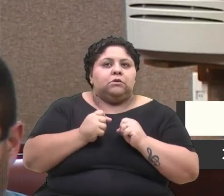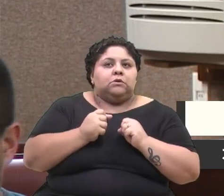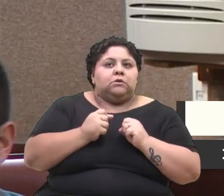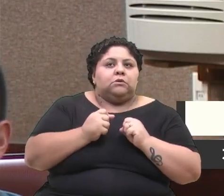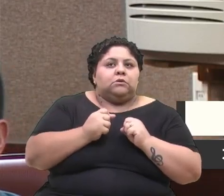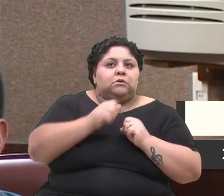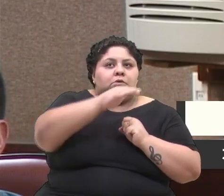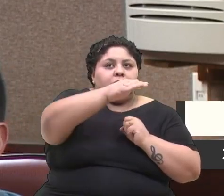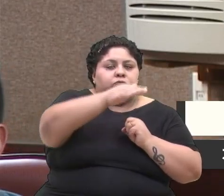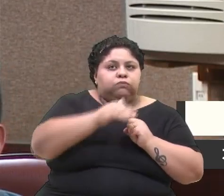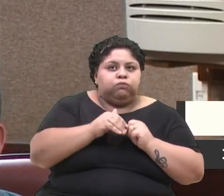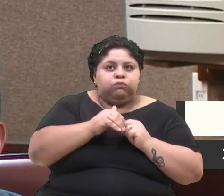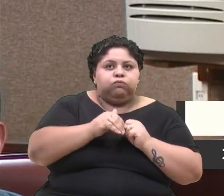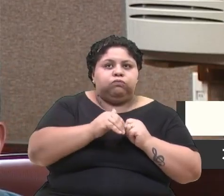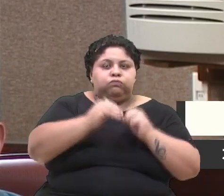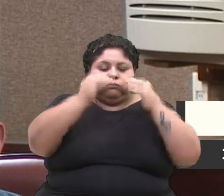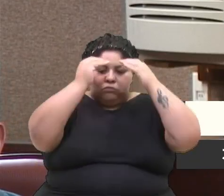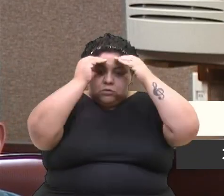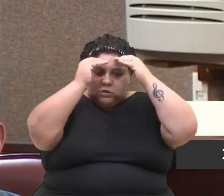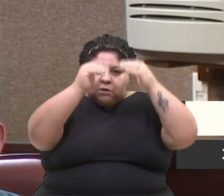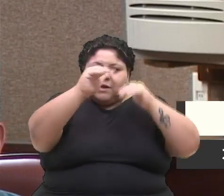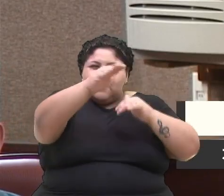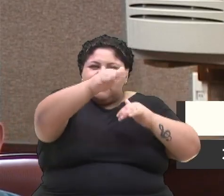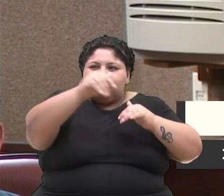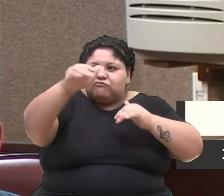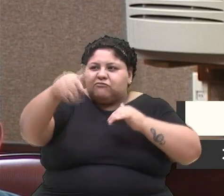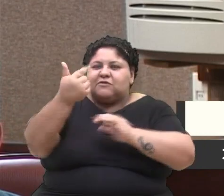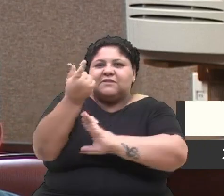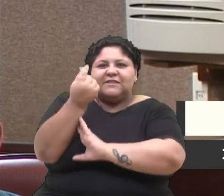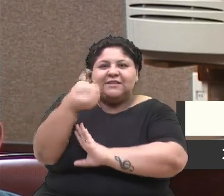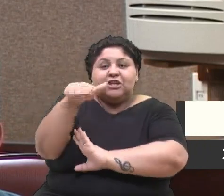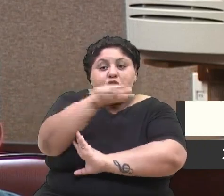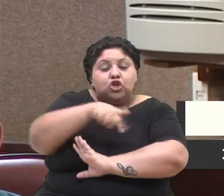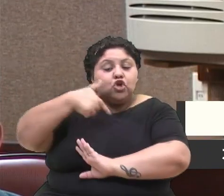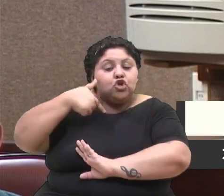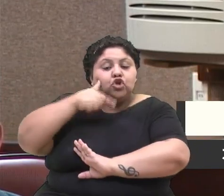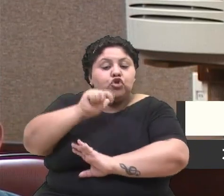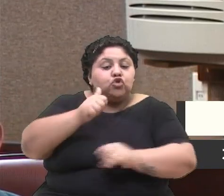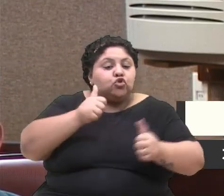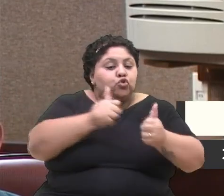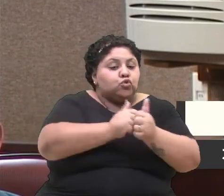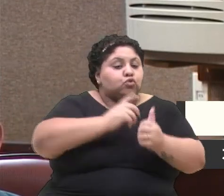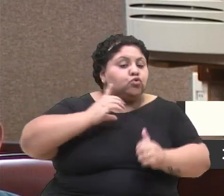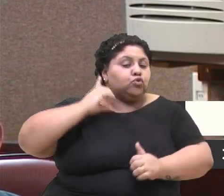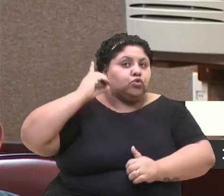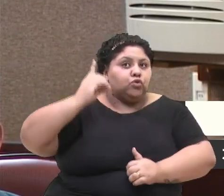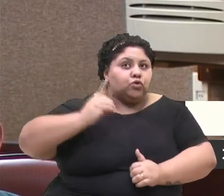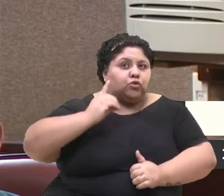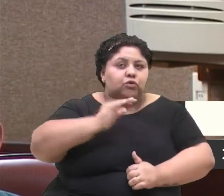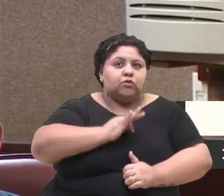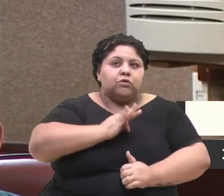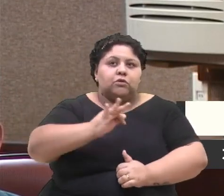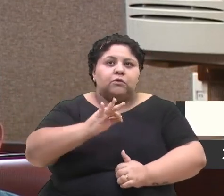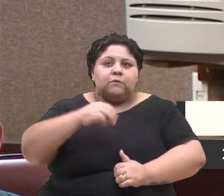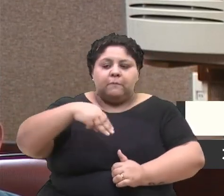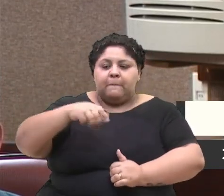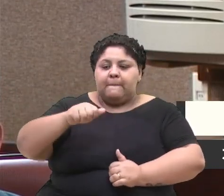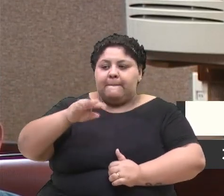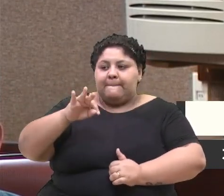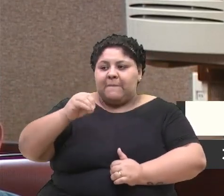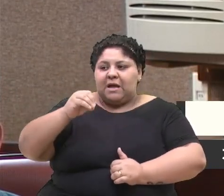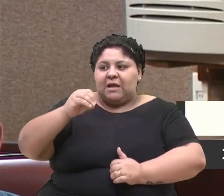estão comprometidos em buscar verbas. Nós mesmos conseguimos, através do nosso deputado federal Pompeu de Matos, uma